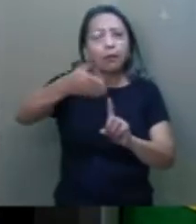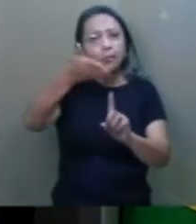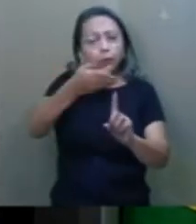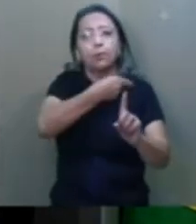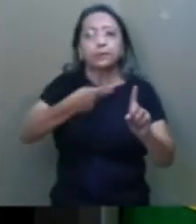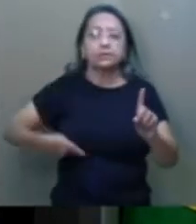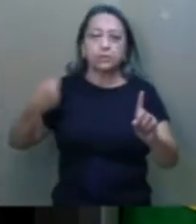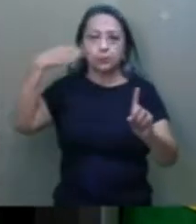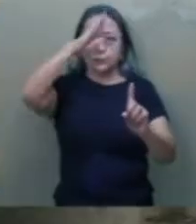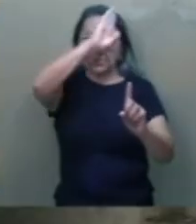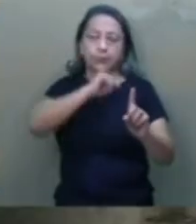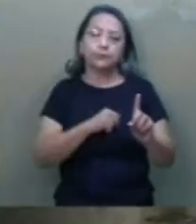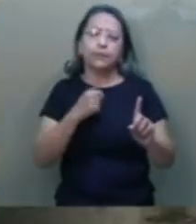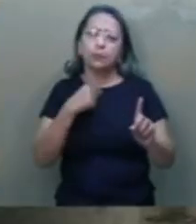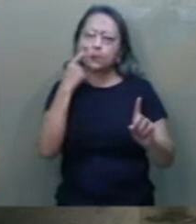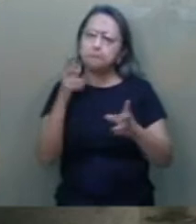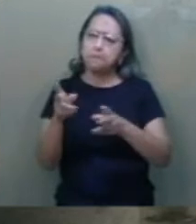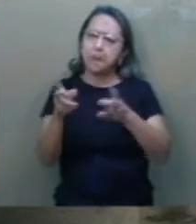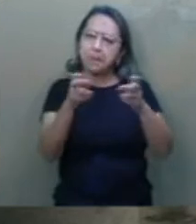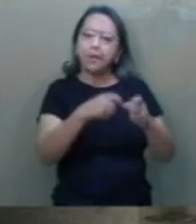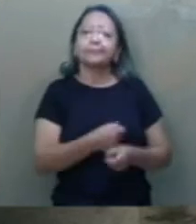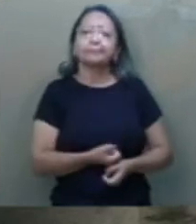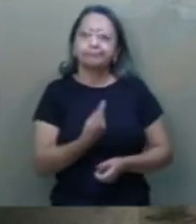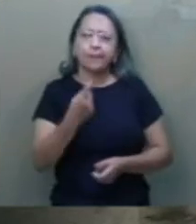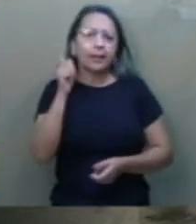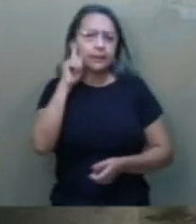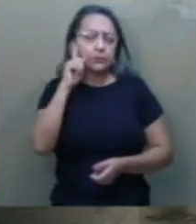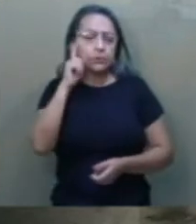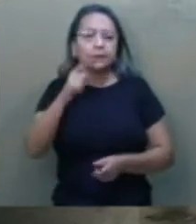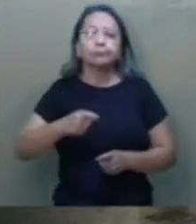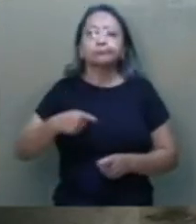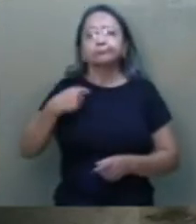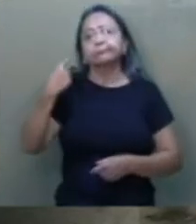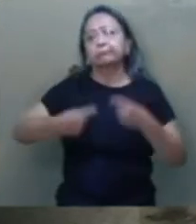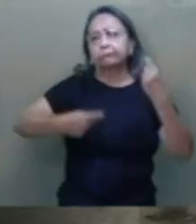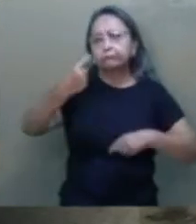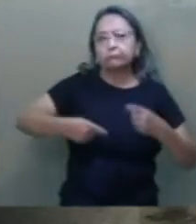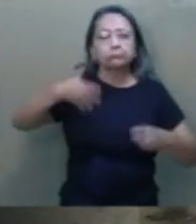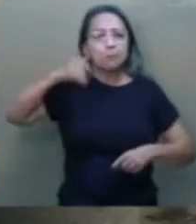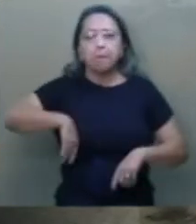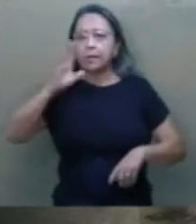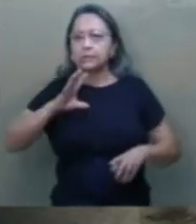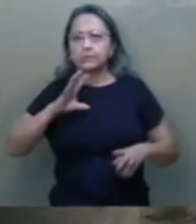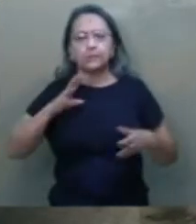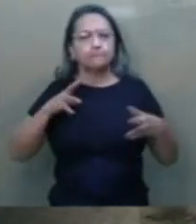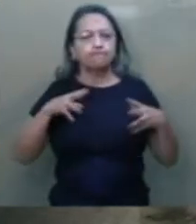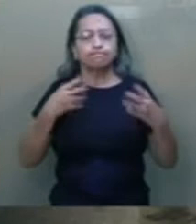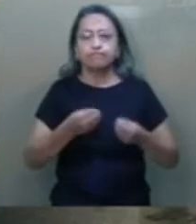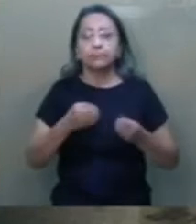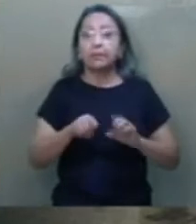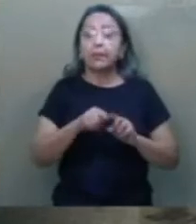República. Eu tenho observado que a cada dia os discursos se tornam mais agressivos, as